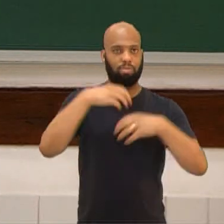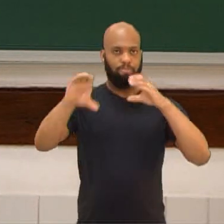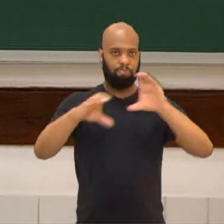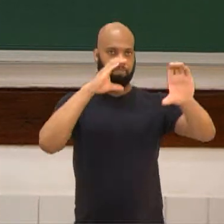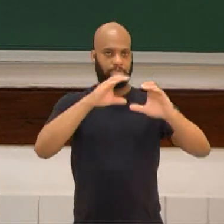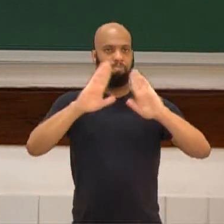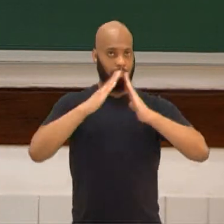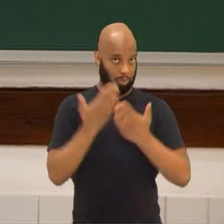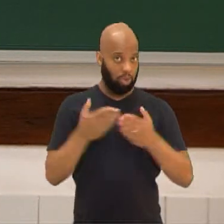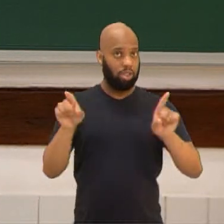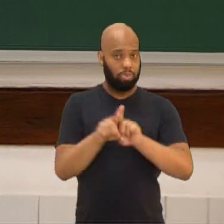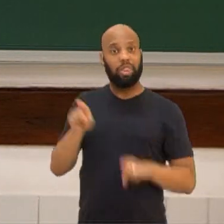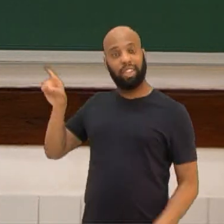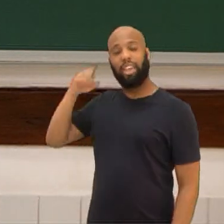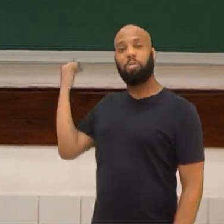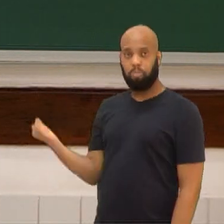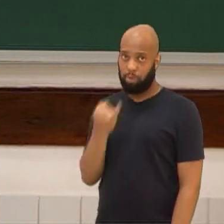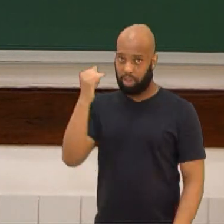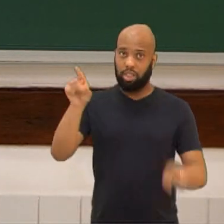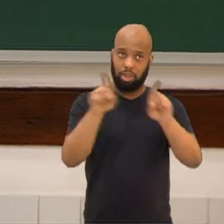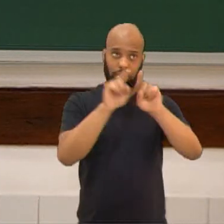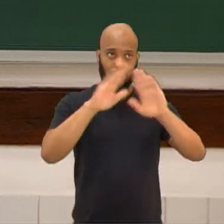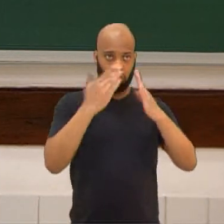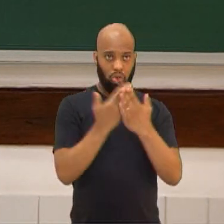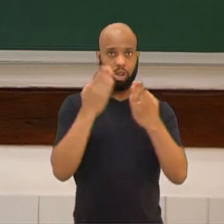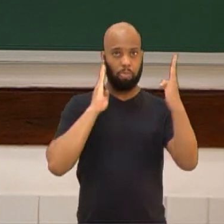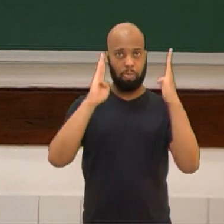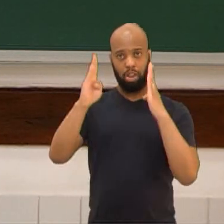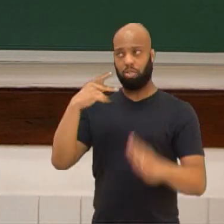escolas na época dele.